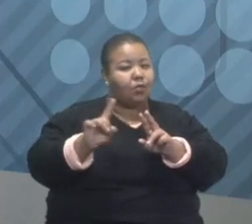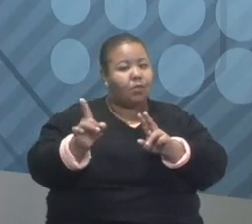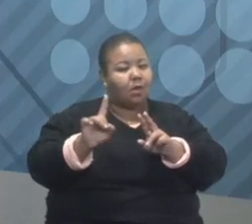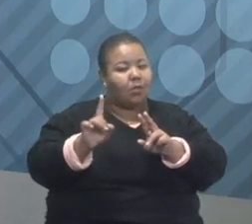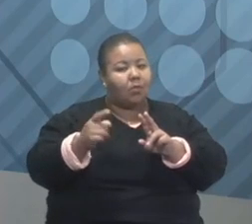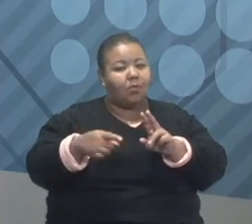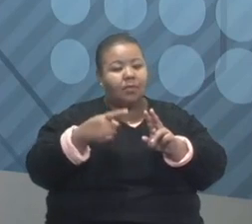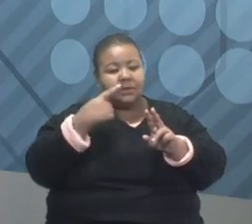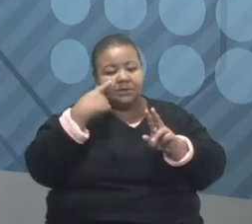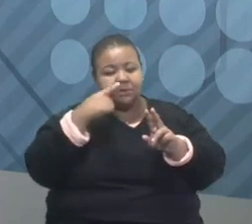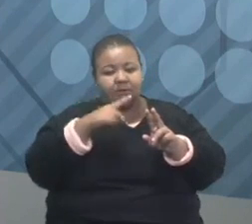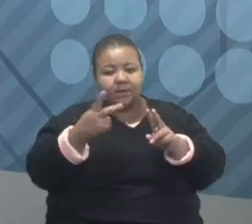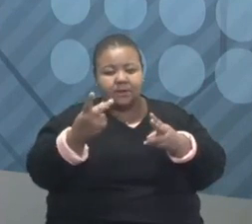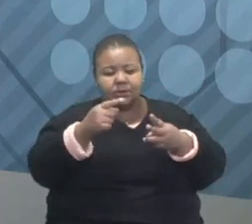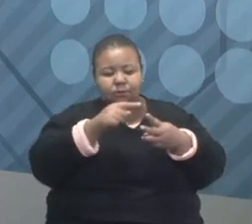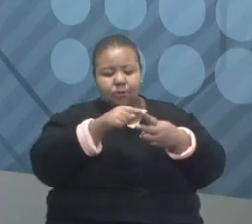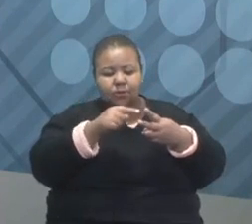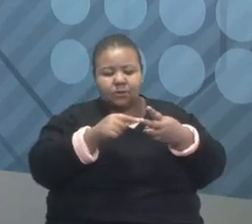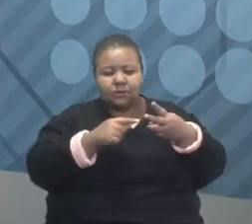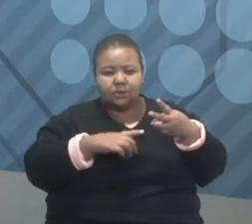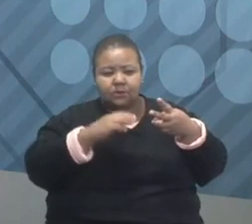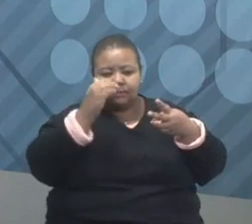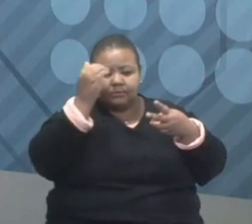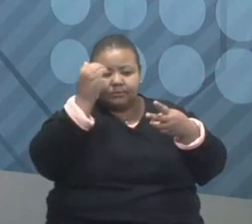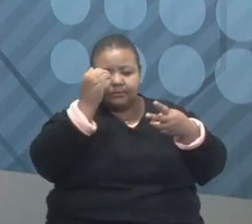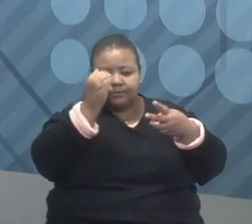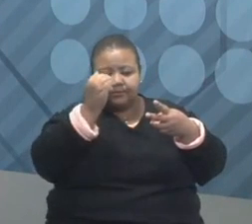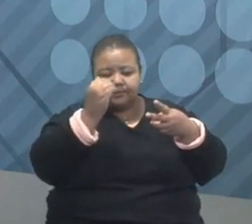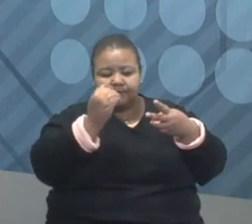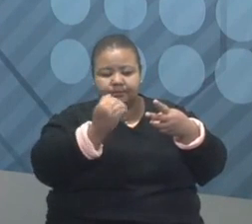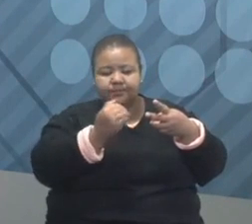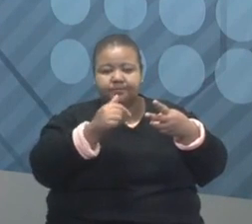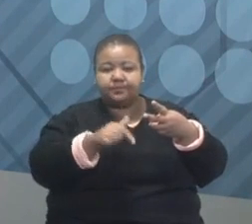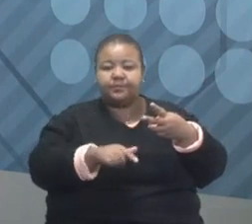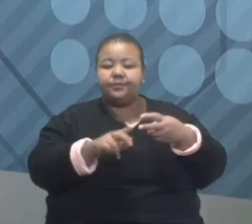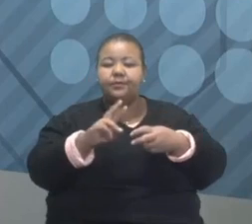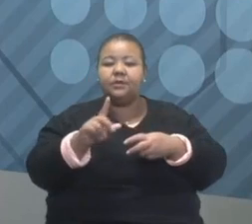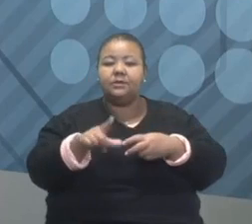verificar essas condições, nós temos que trabalhar com as características mais